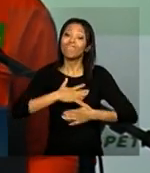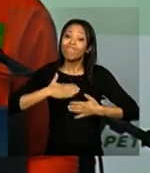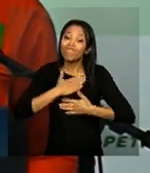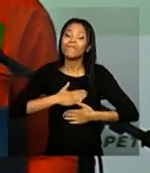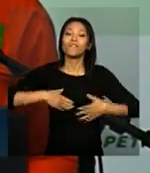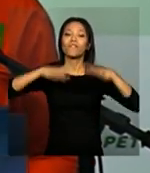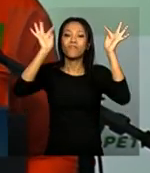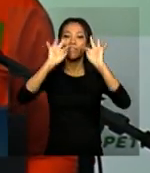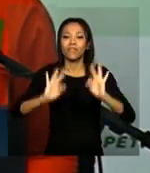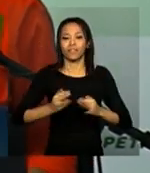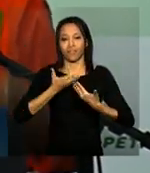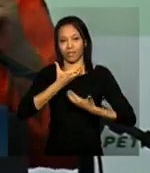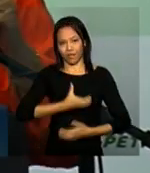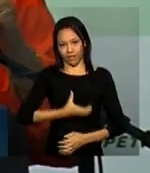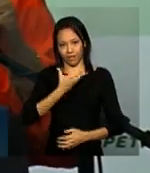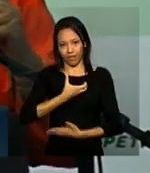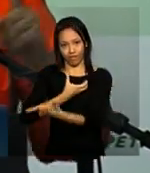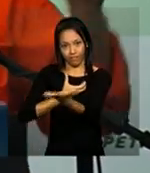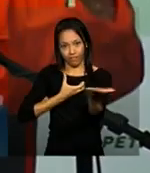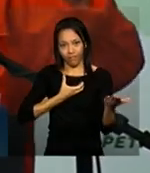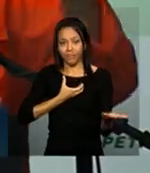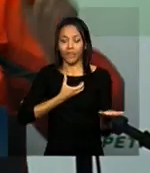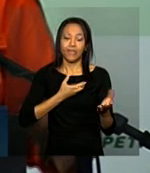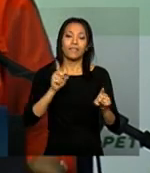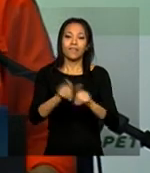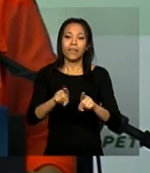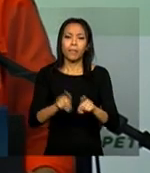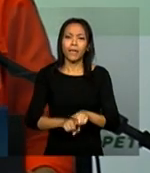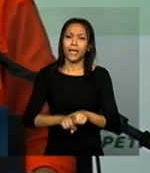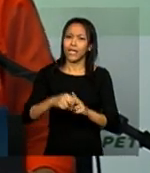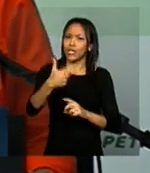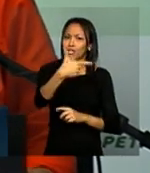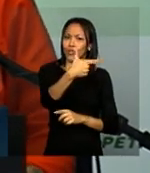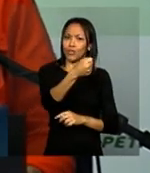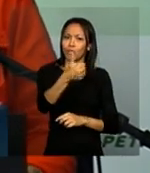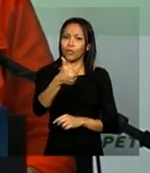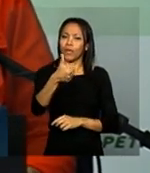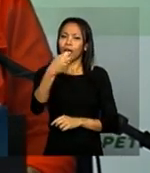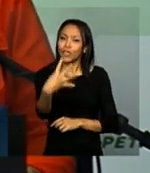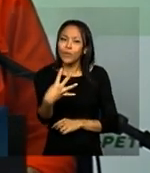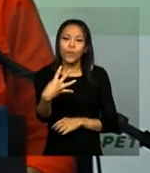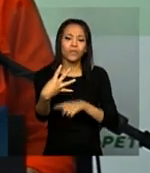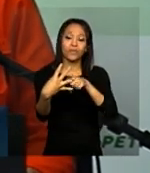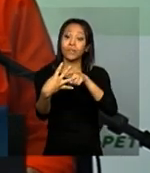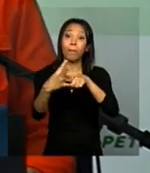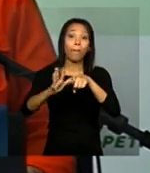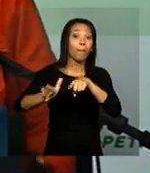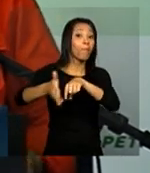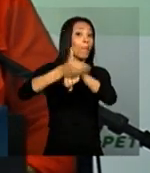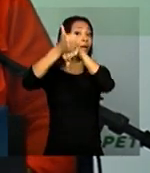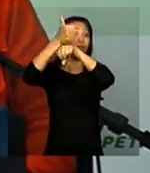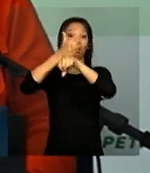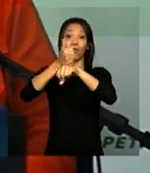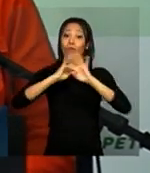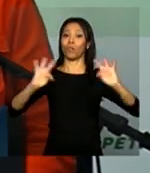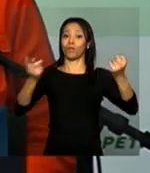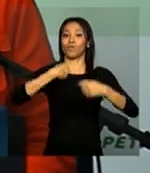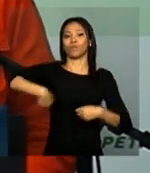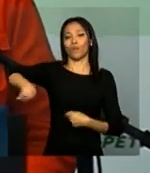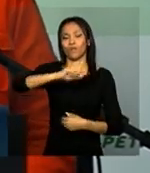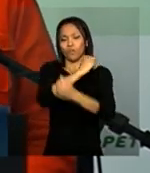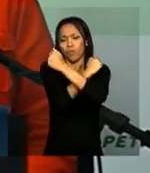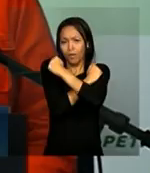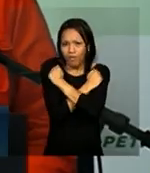Feliz Natal e, sobretudo, um 2014 cada vez melhor para todos nós.